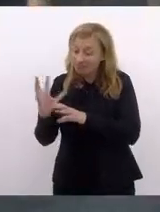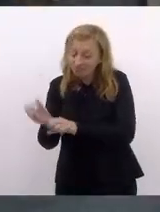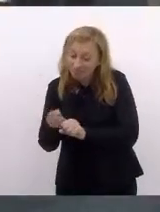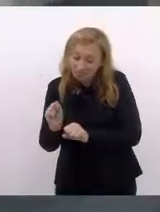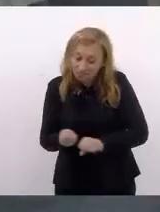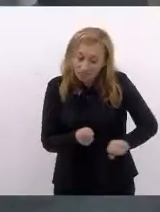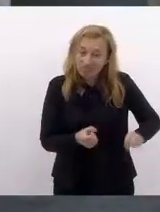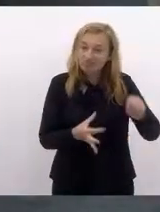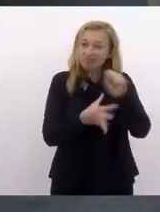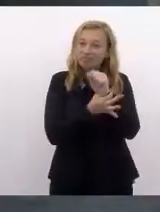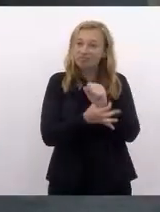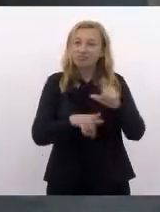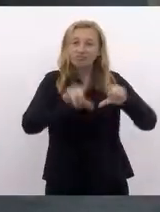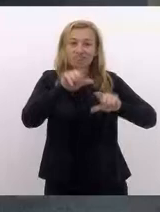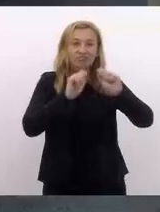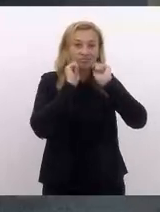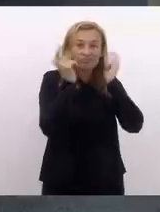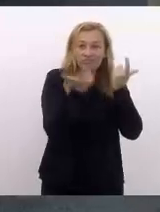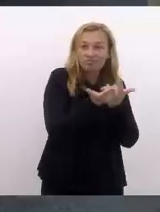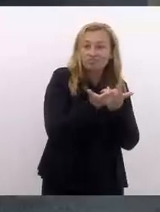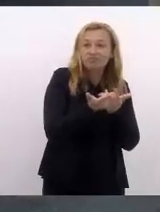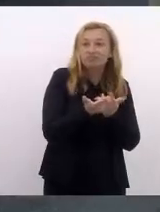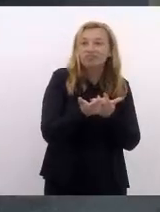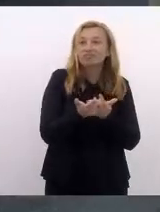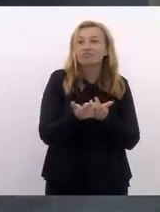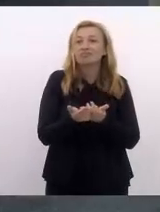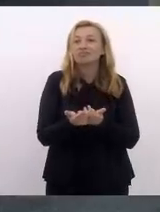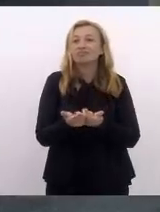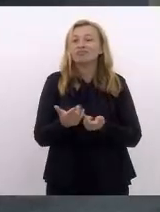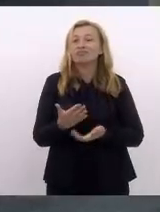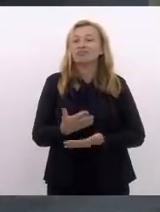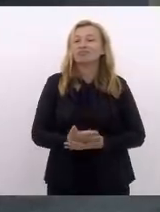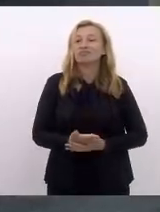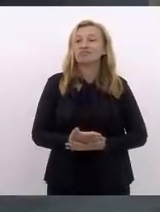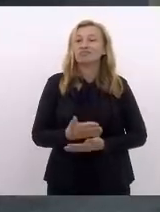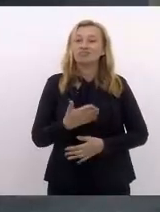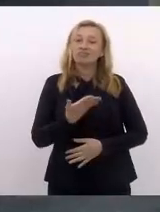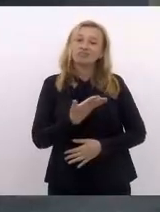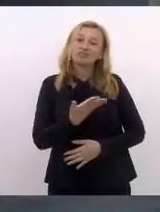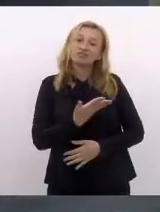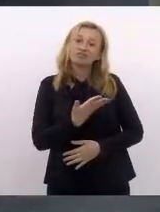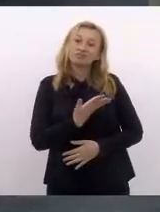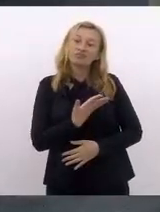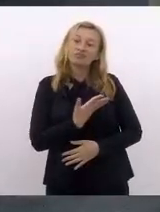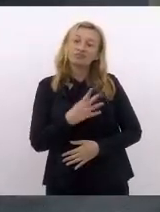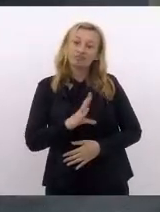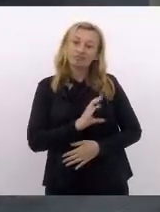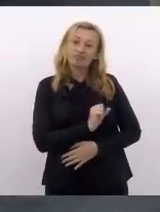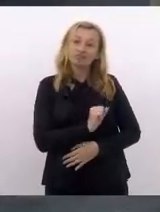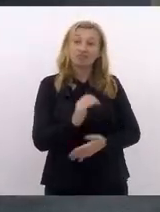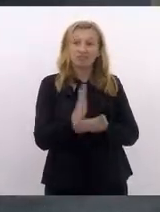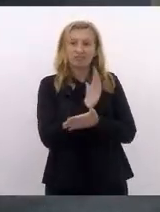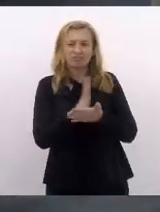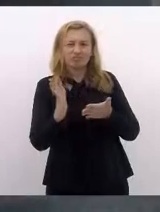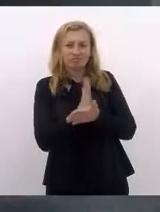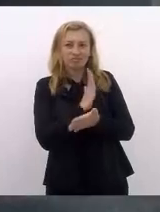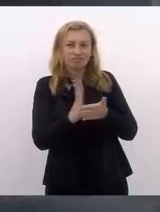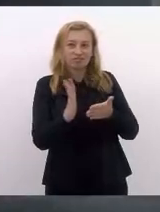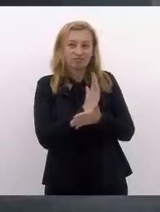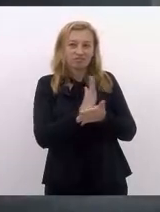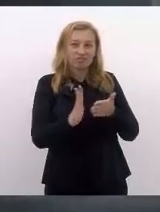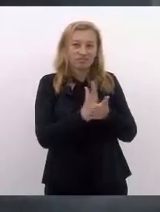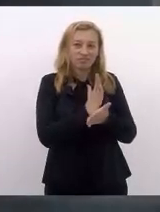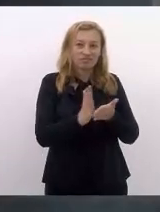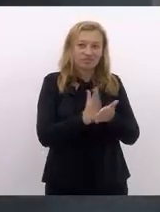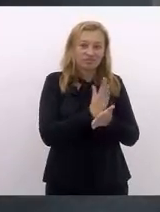limpeza na segurança na TV alerj o pessoal da minha retaguarda ali que eu tanto amo que às vezes eu tiro uma caixinha